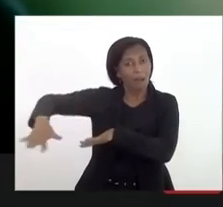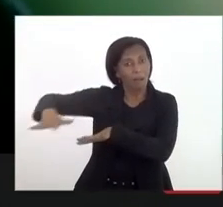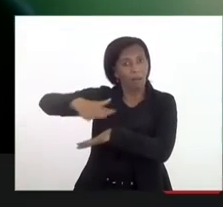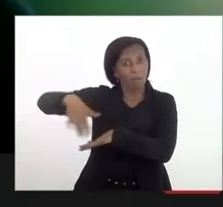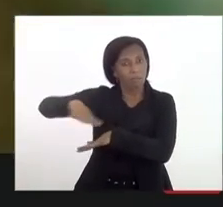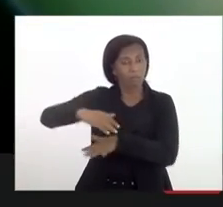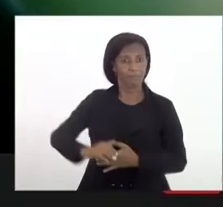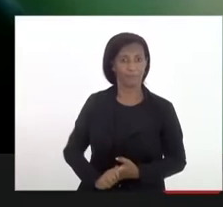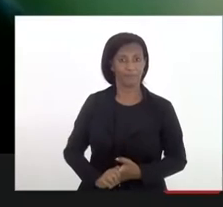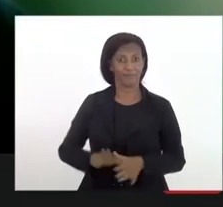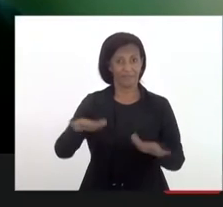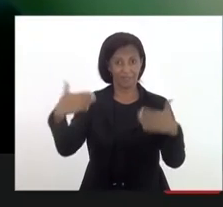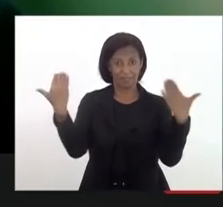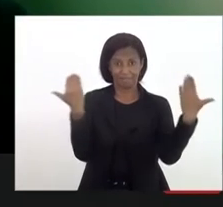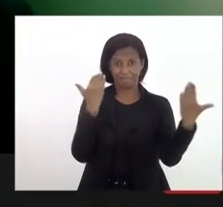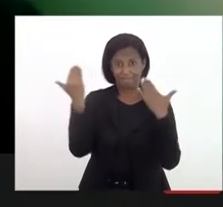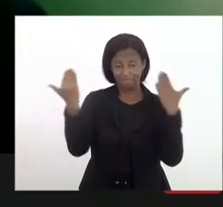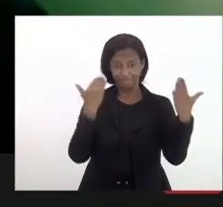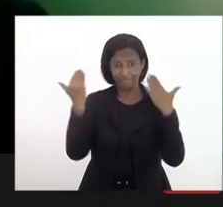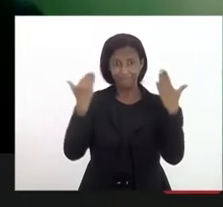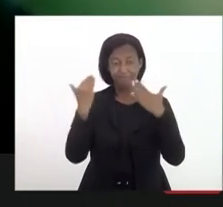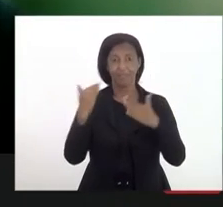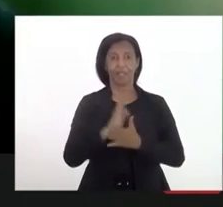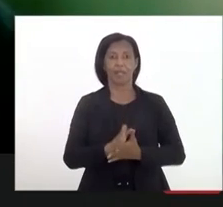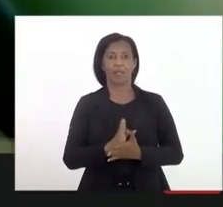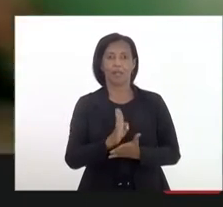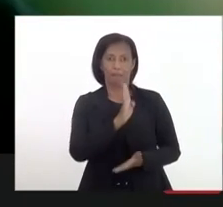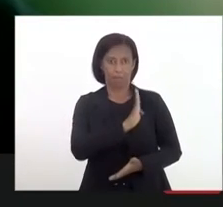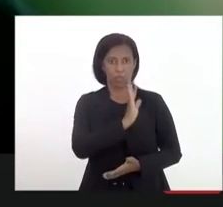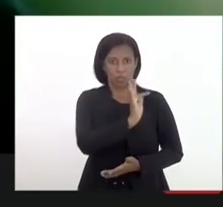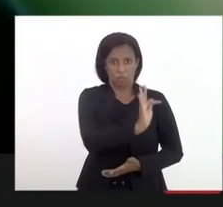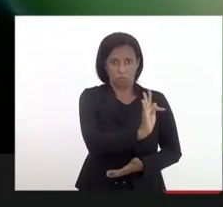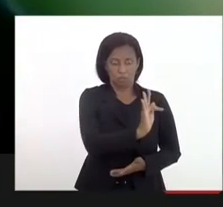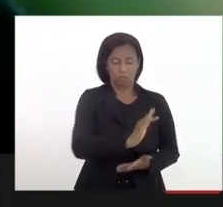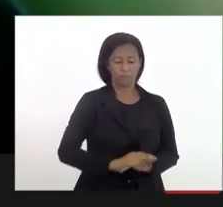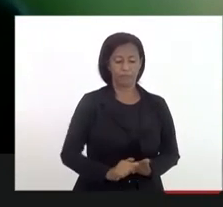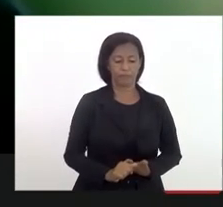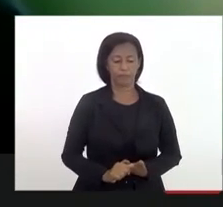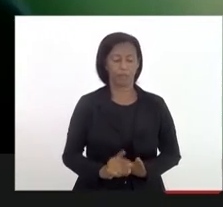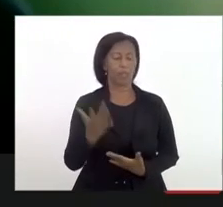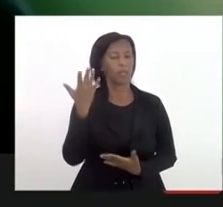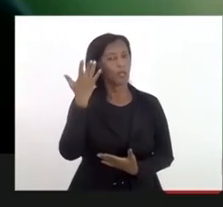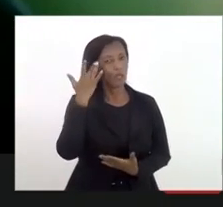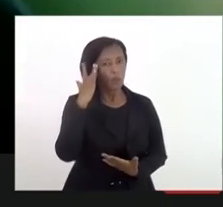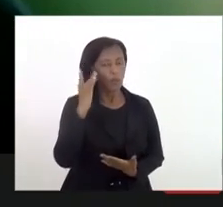Então, fazendo um paralelo aqui com a região da Baixada, eu acho que